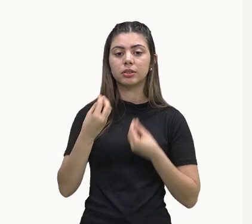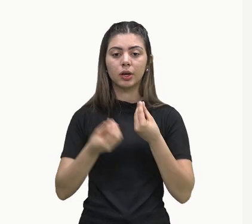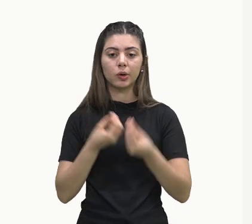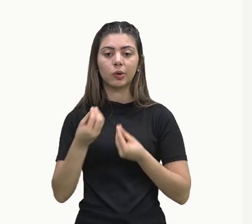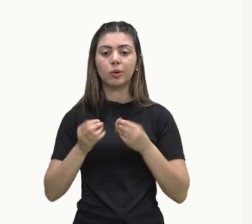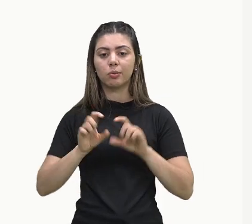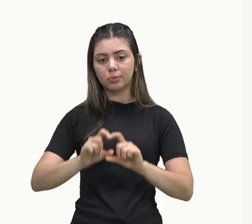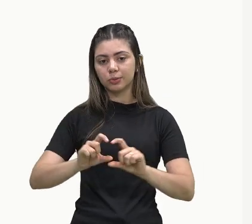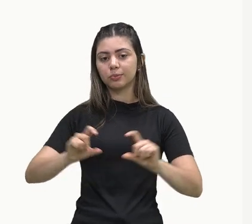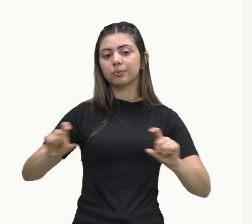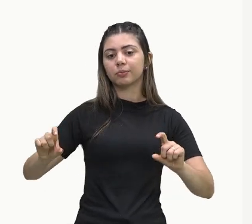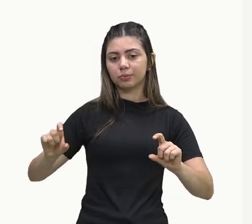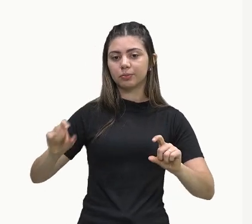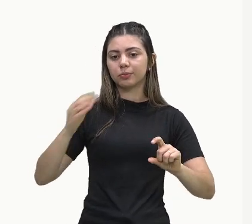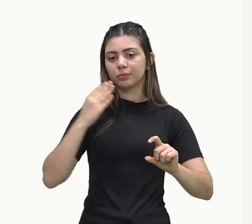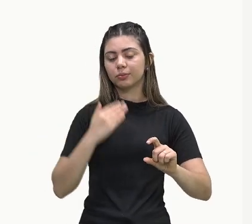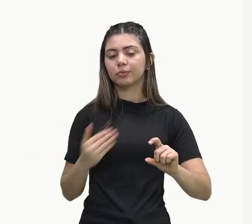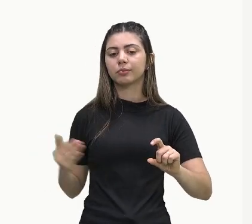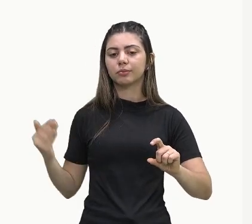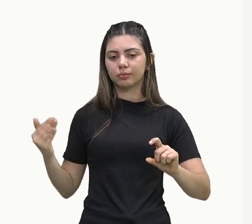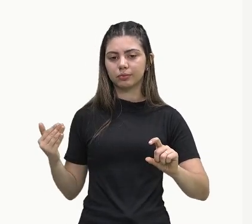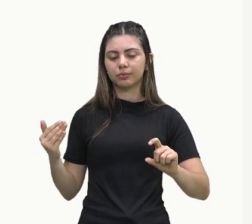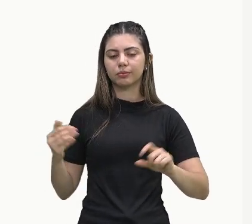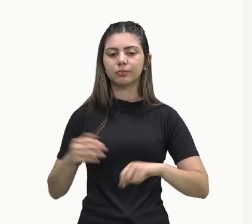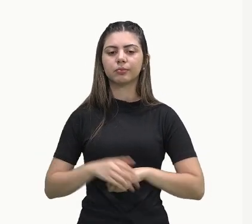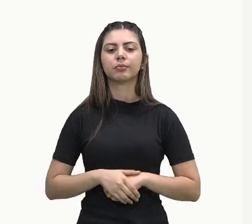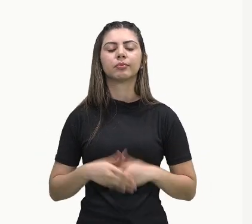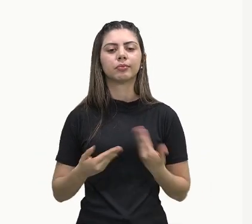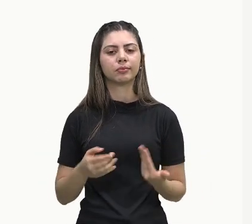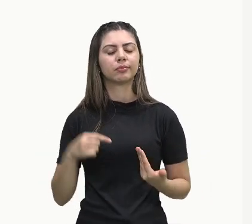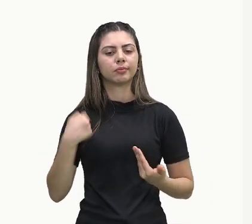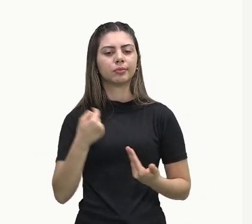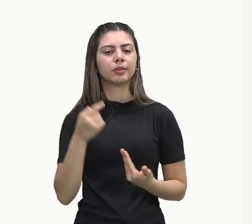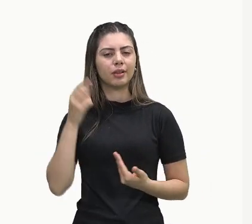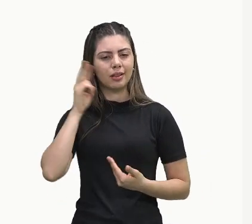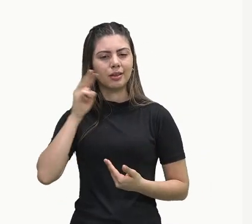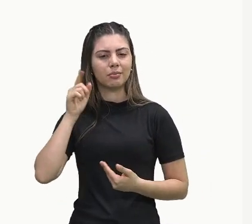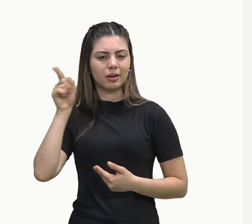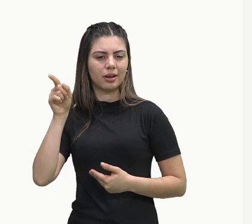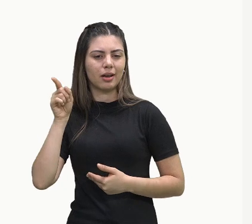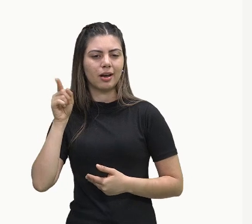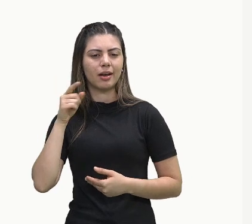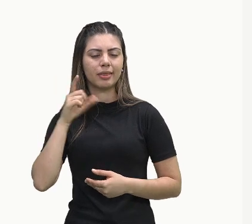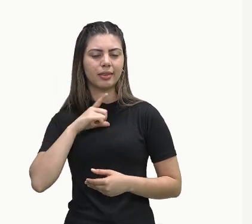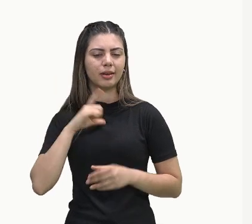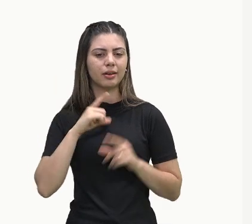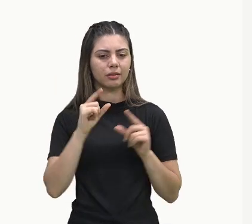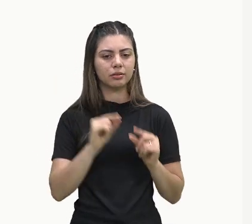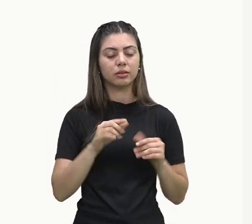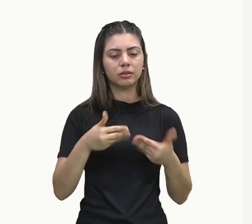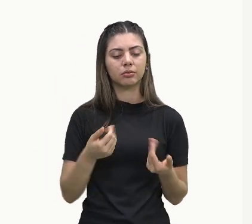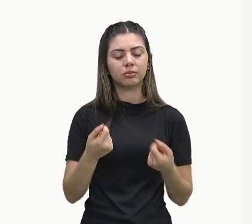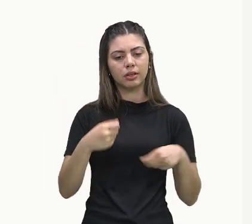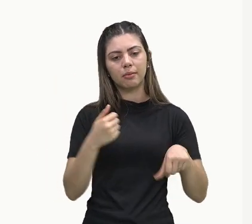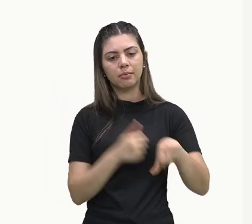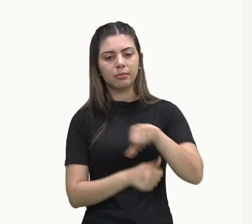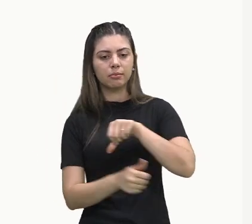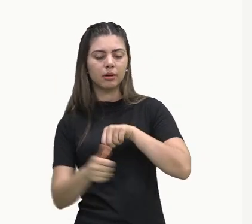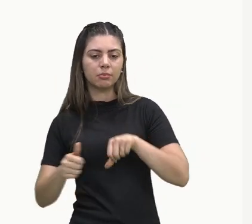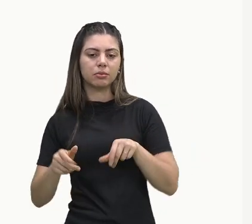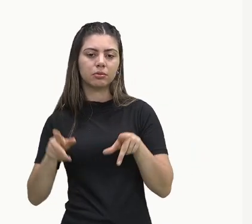ela foi solicitada né lá a gente consegue encontrar a reduzida né aí você pode transformar a